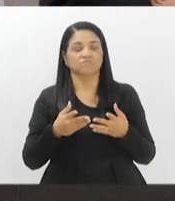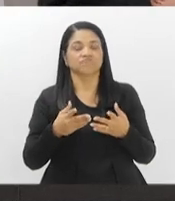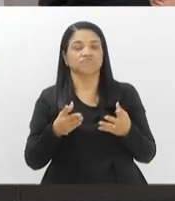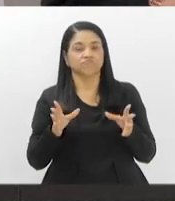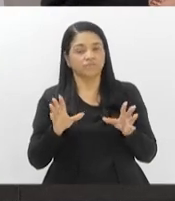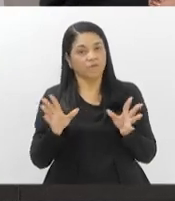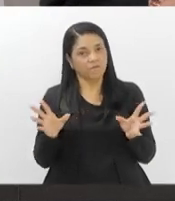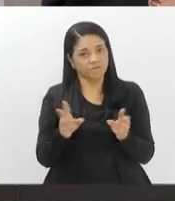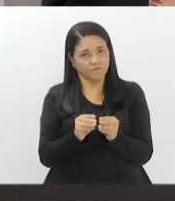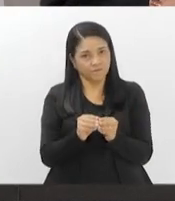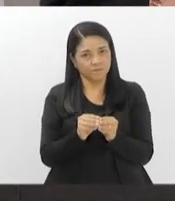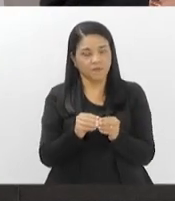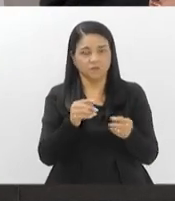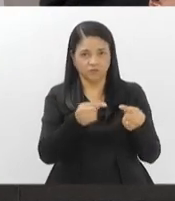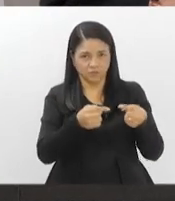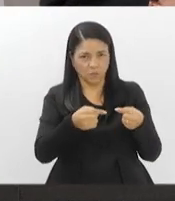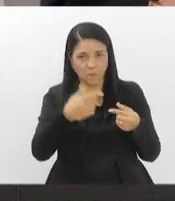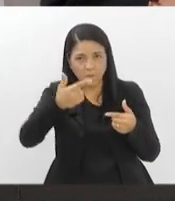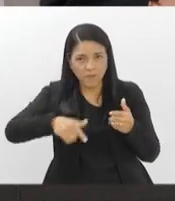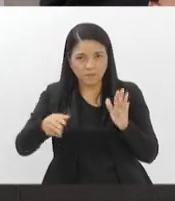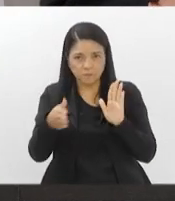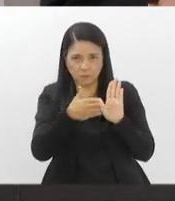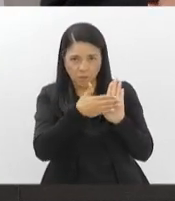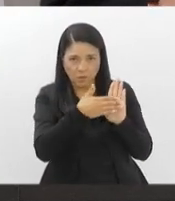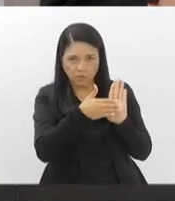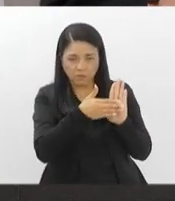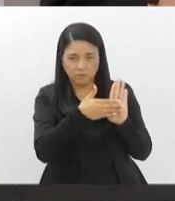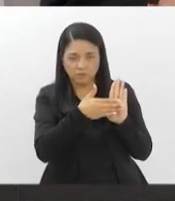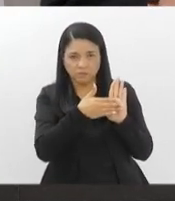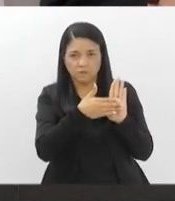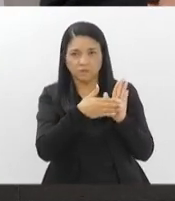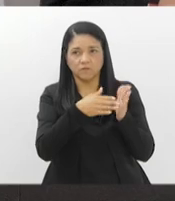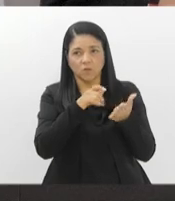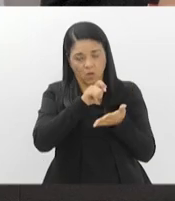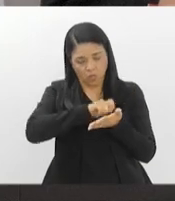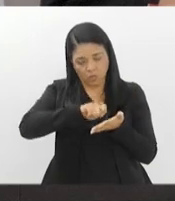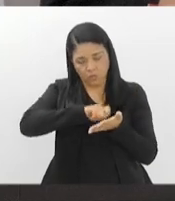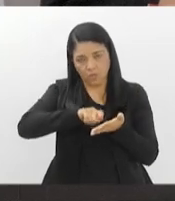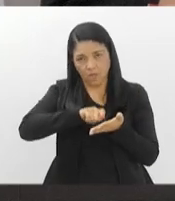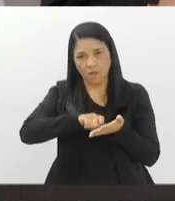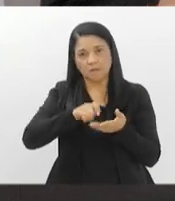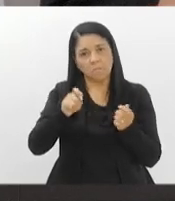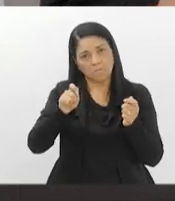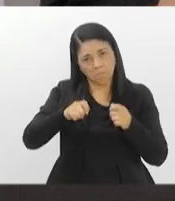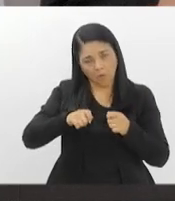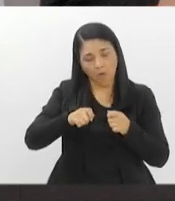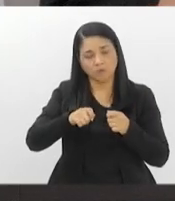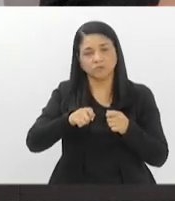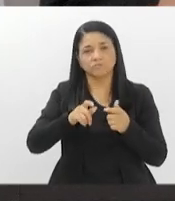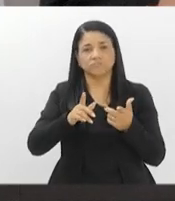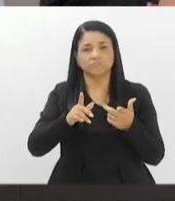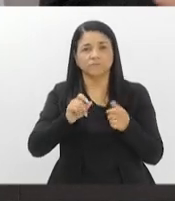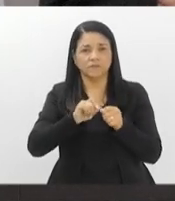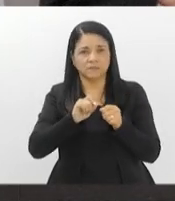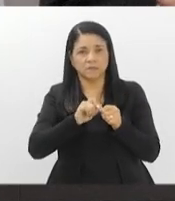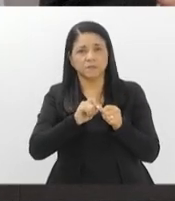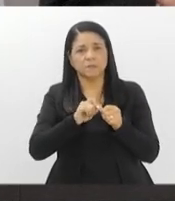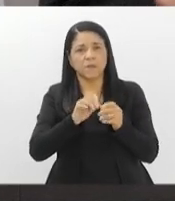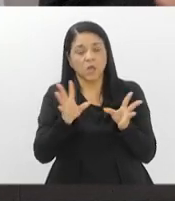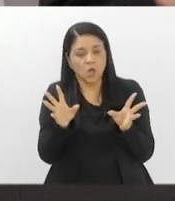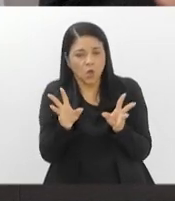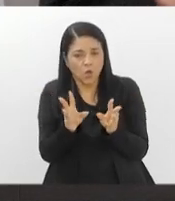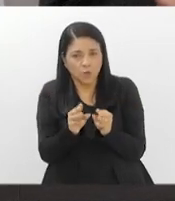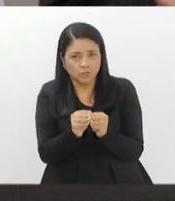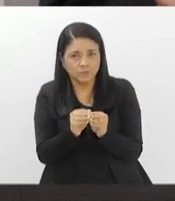discussão mais alguma proposta em relação a eu anotei alguns eu vou dizer o que que a gente pode fazer mas para tentar deixar otimizada a próxima